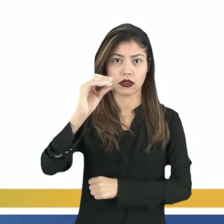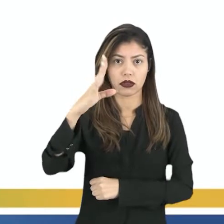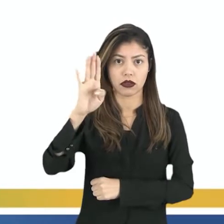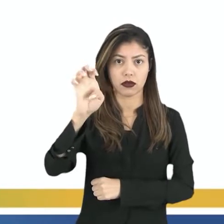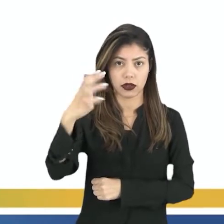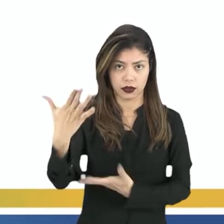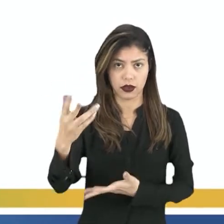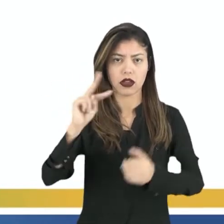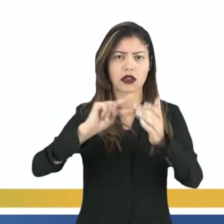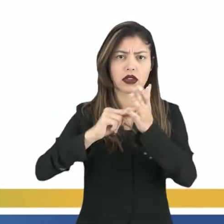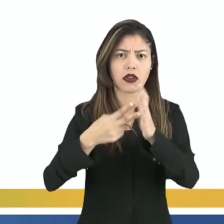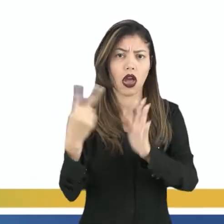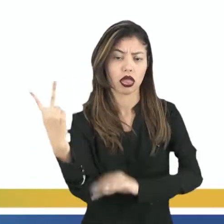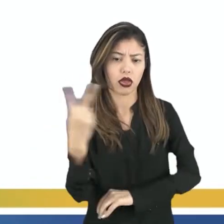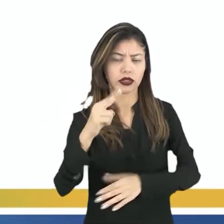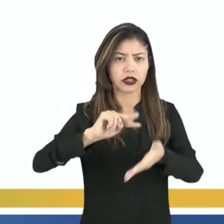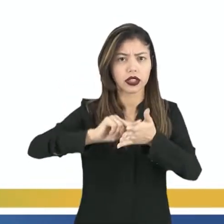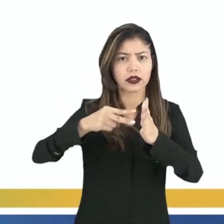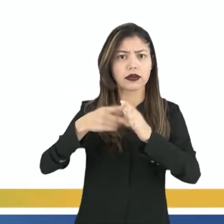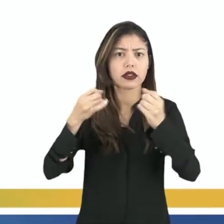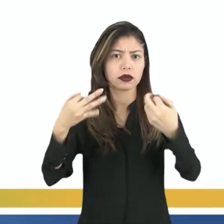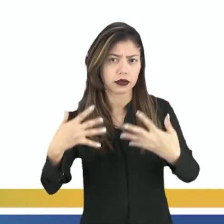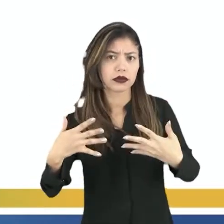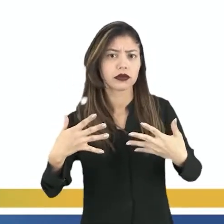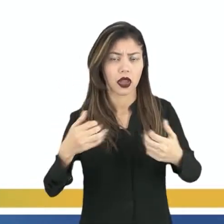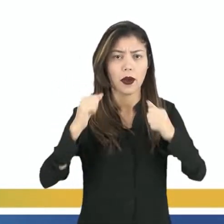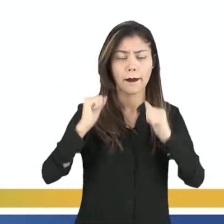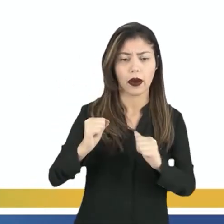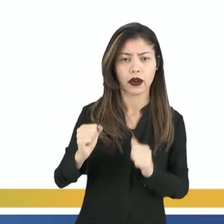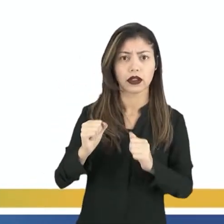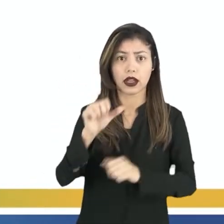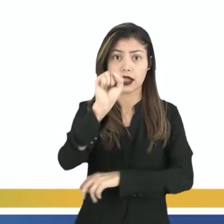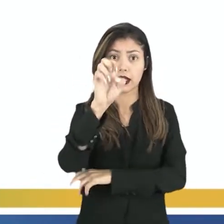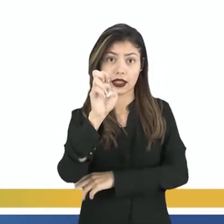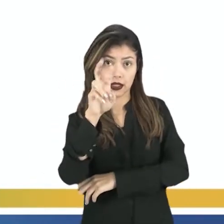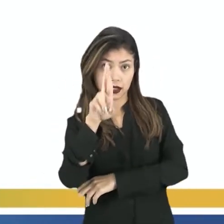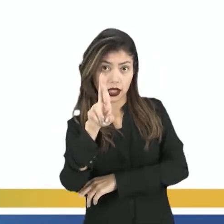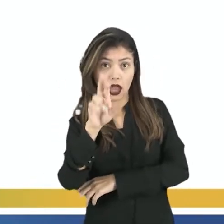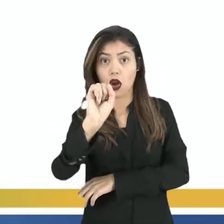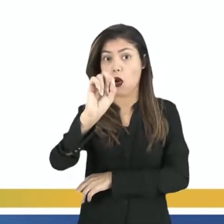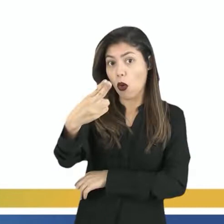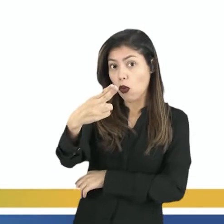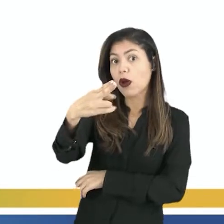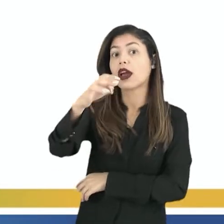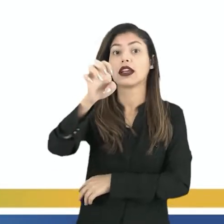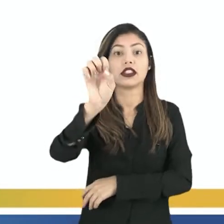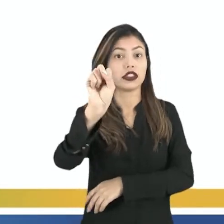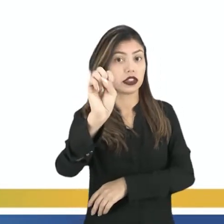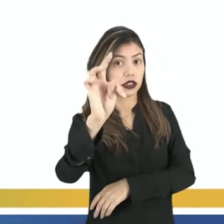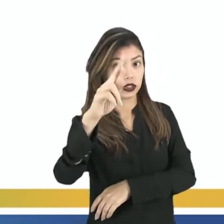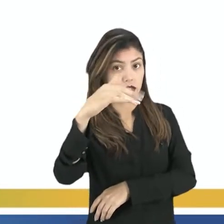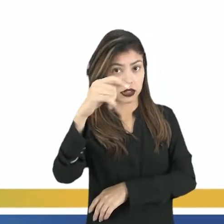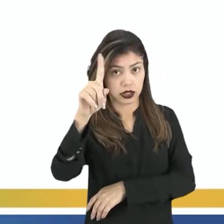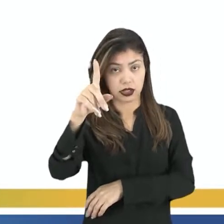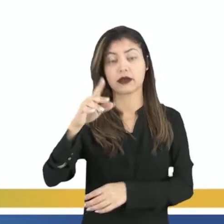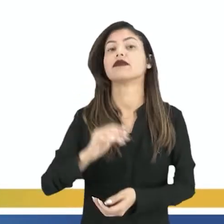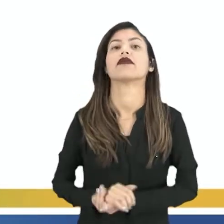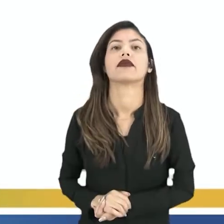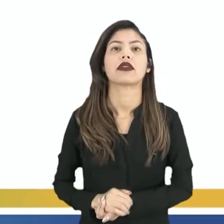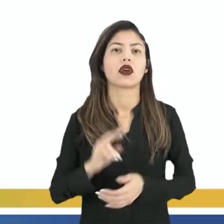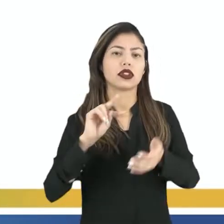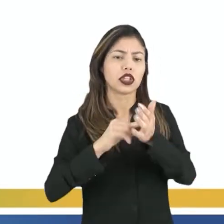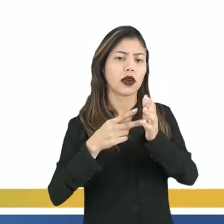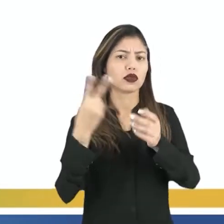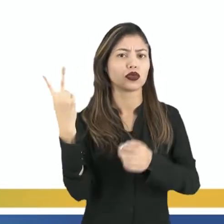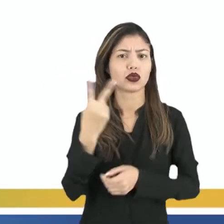significa o quê? Ele tem dois significados, né? Pode significar ser ou estar. E a partir desses dois significados,